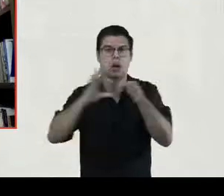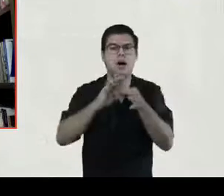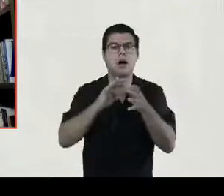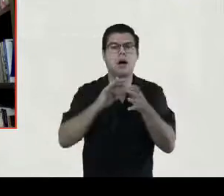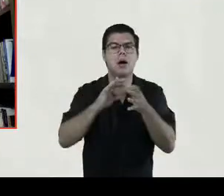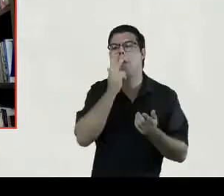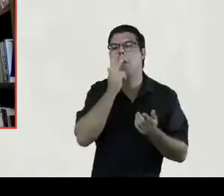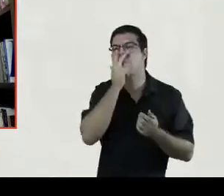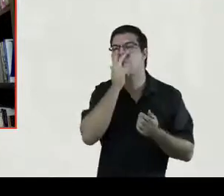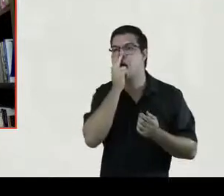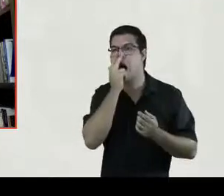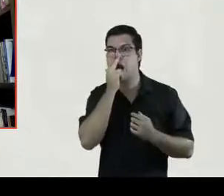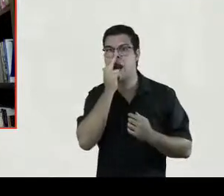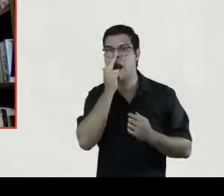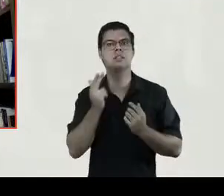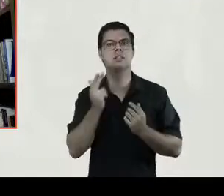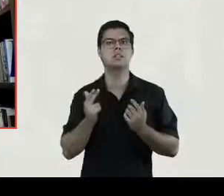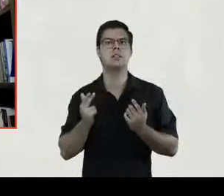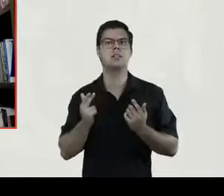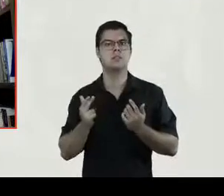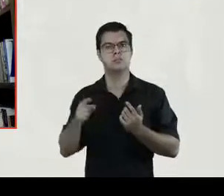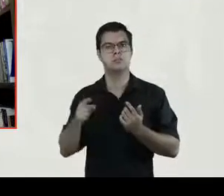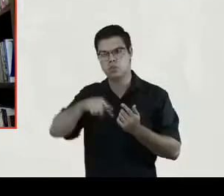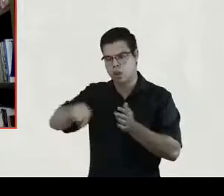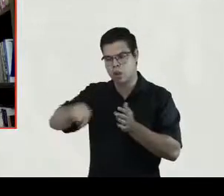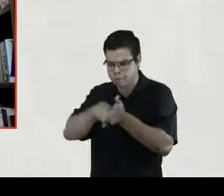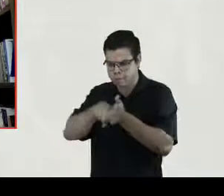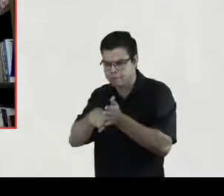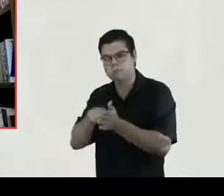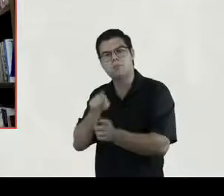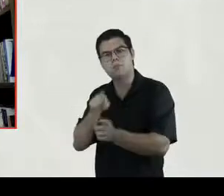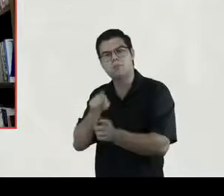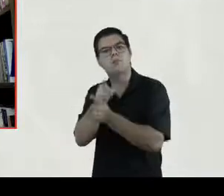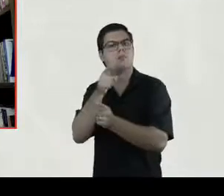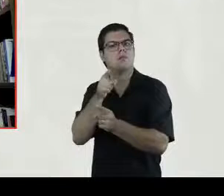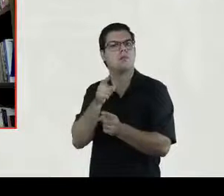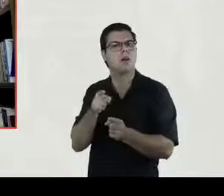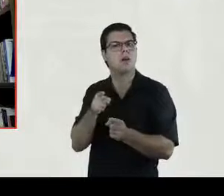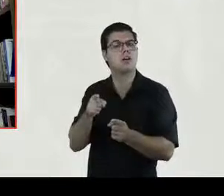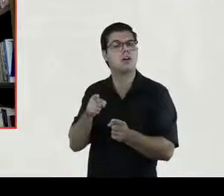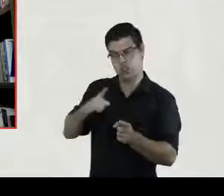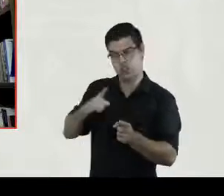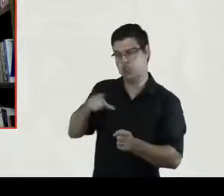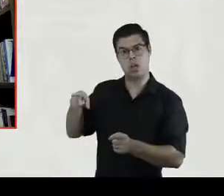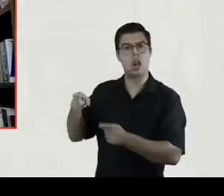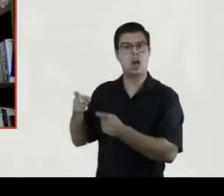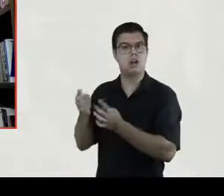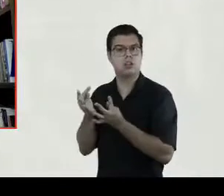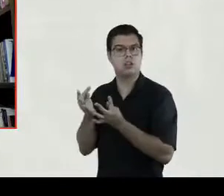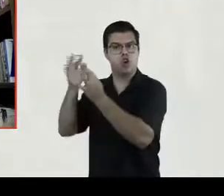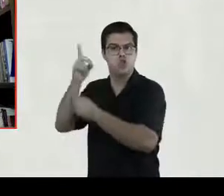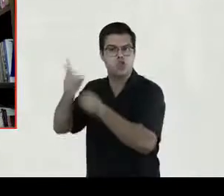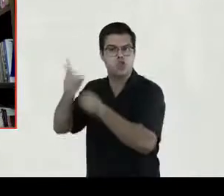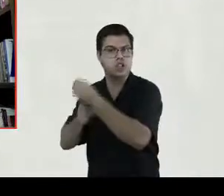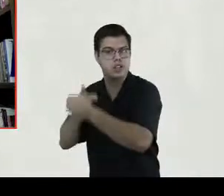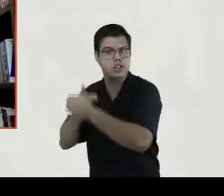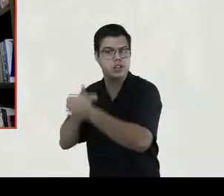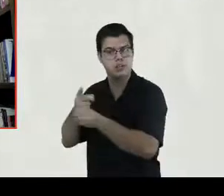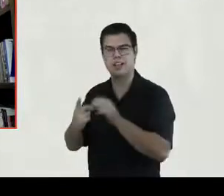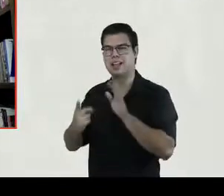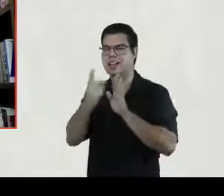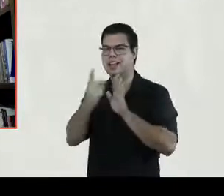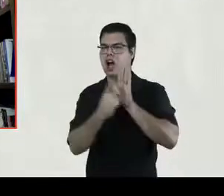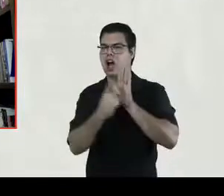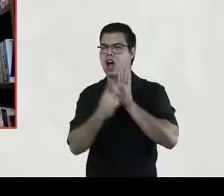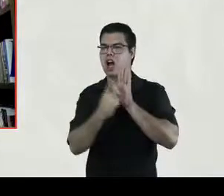que o grande diagnóstico que se faz é que a presença das tecnologias digitais, sobretudo da década de 90